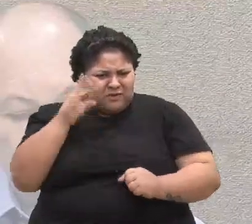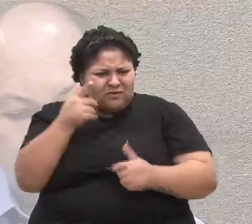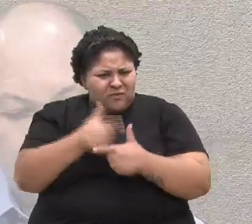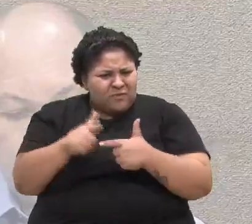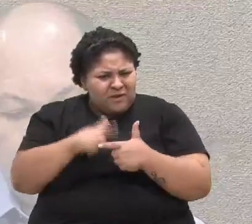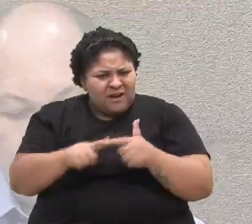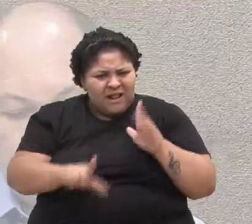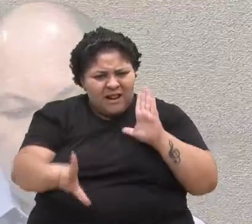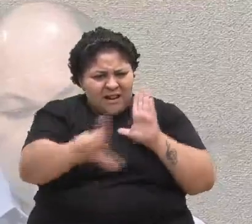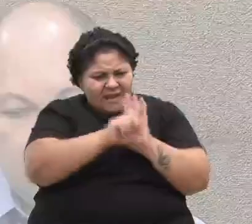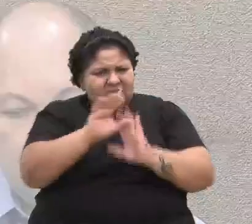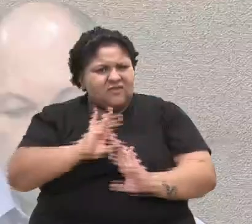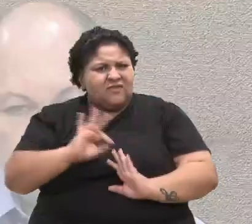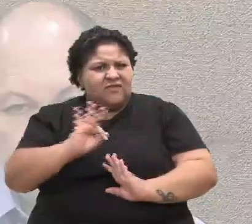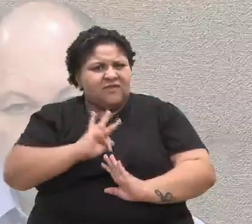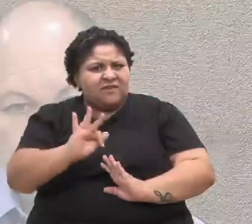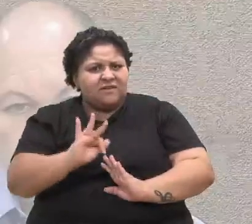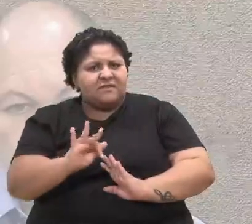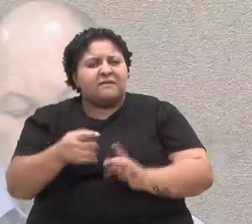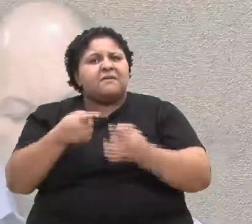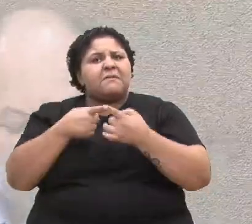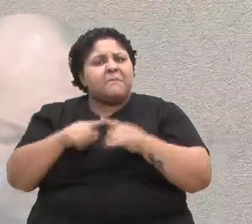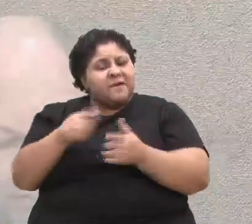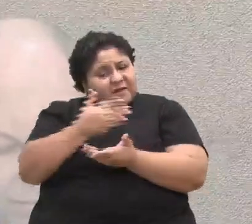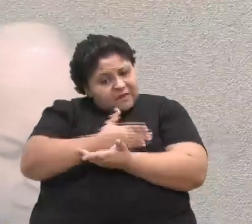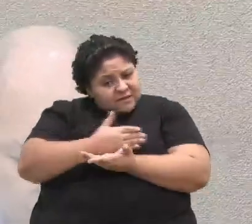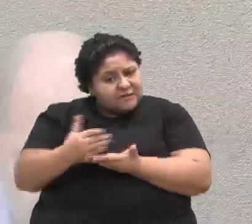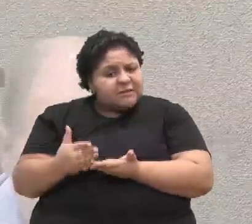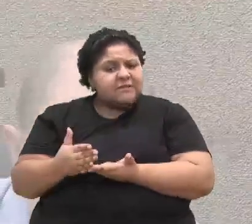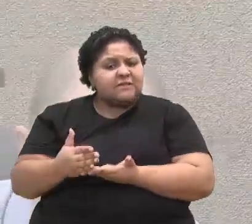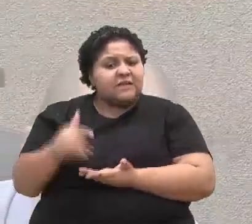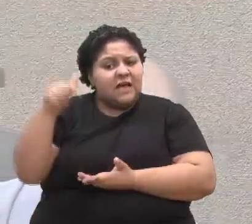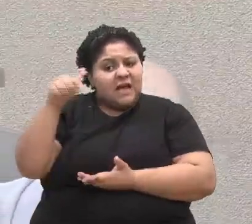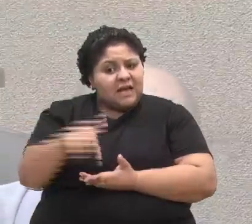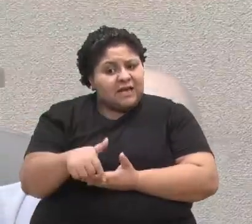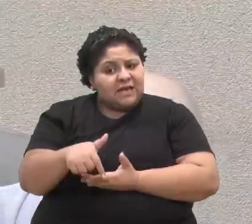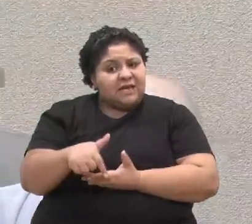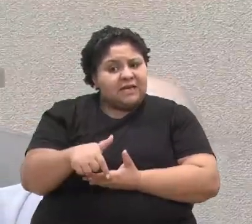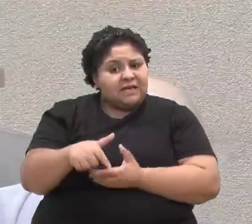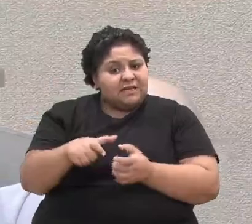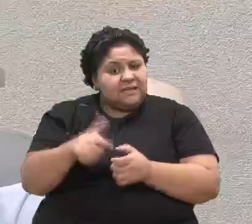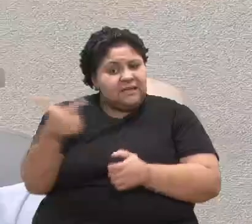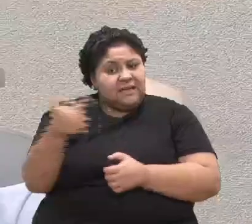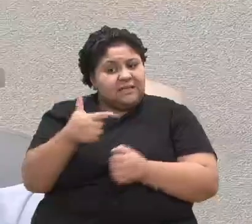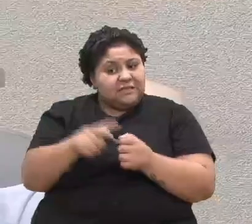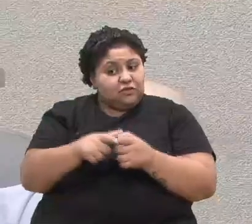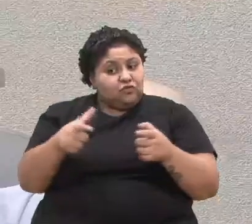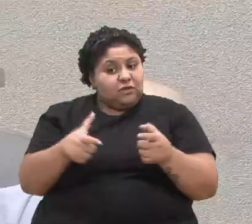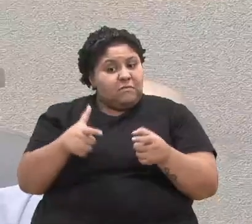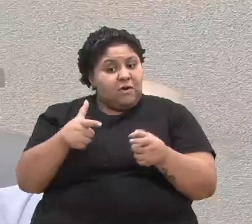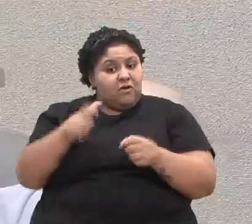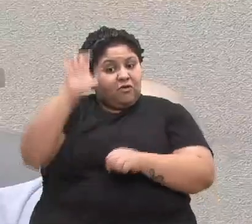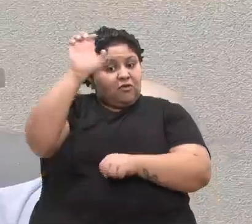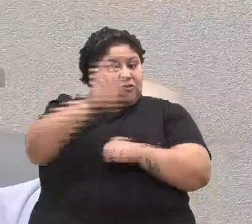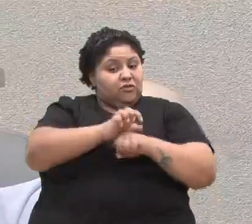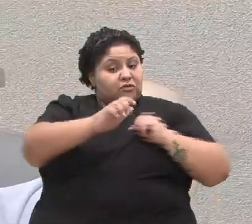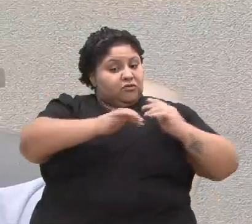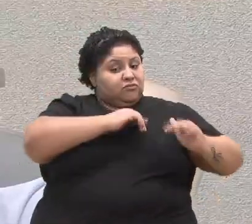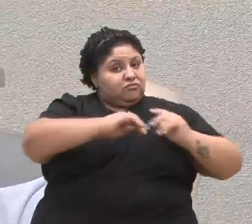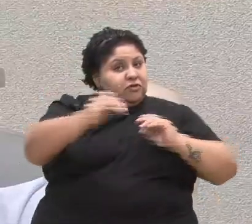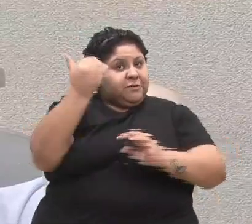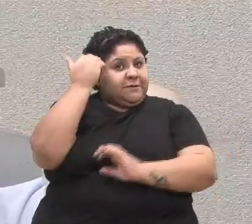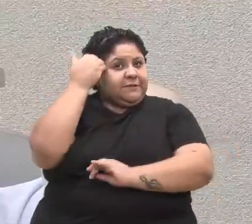leis federais. Mas deveria começar da segunda maior cidade do estado uma movimentação para que se